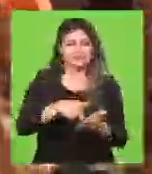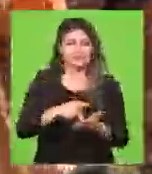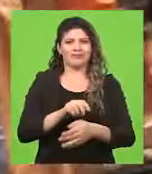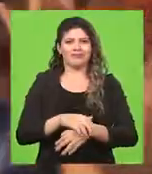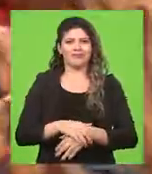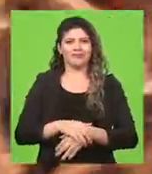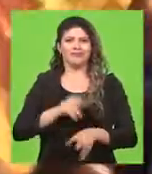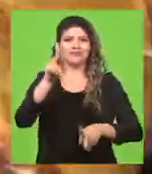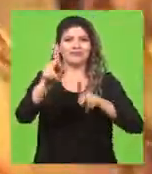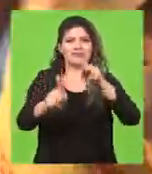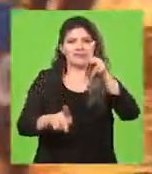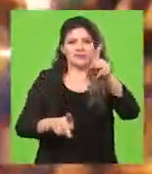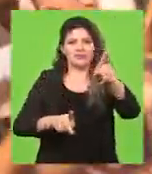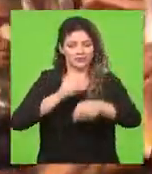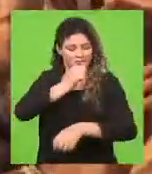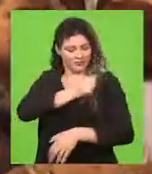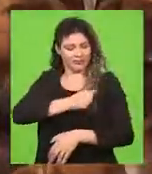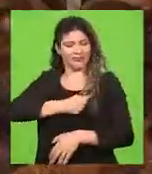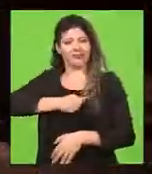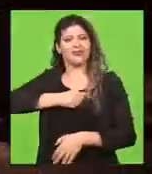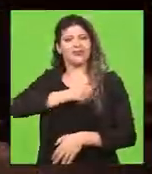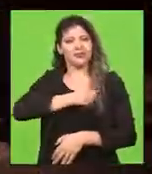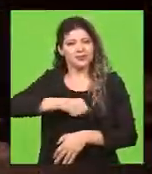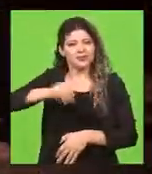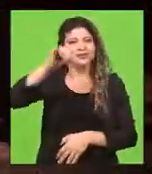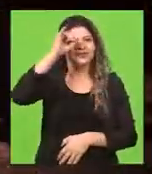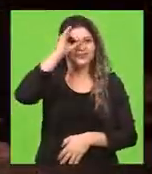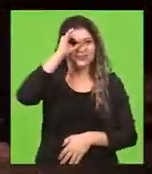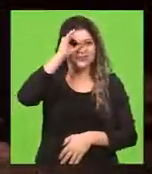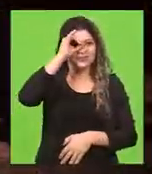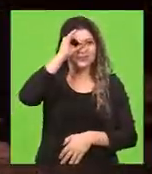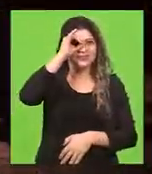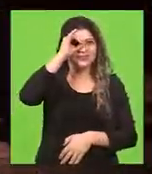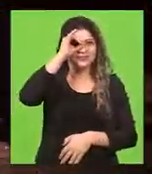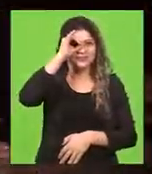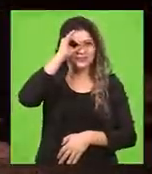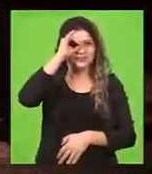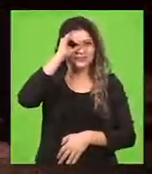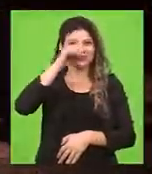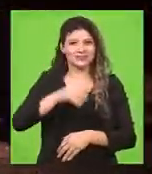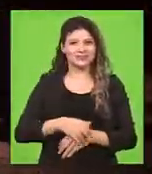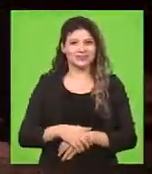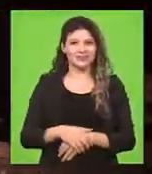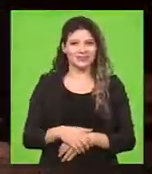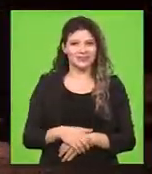40 eu voto de coração. O povo tá, é com saudade do Hildão.